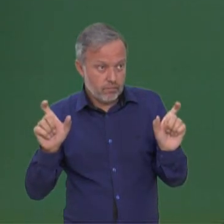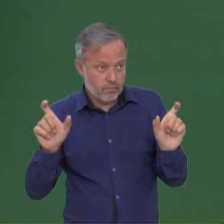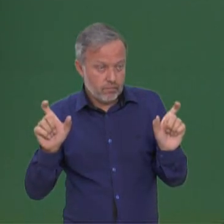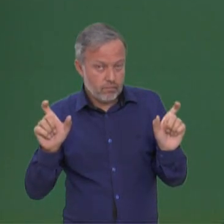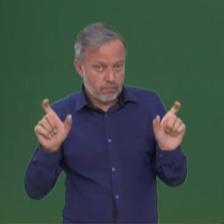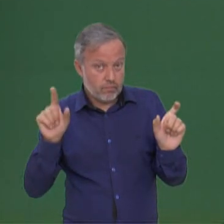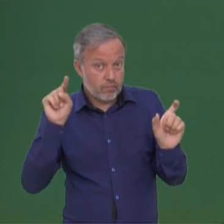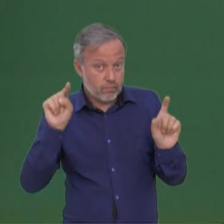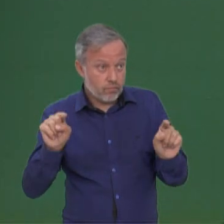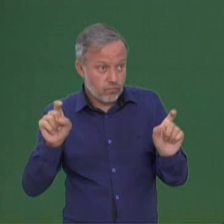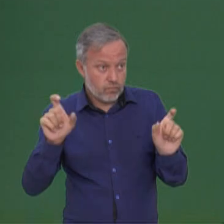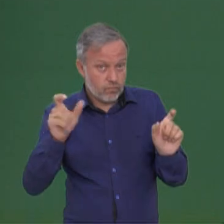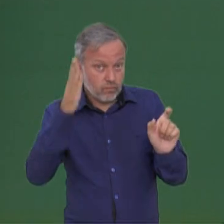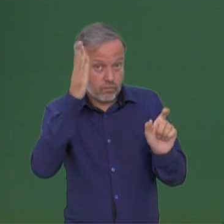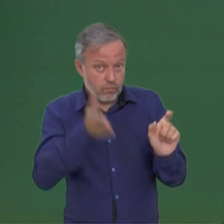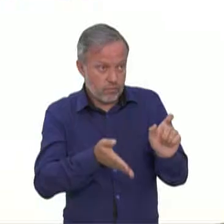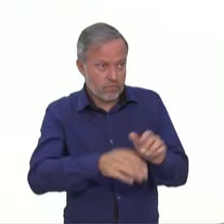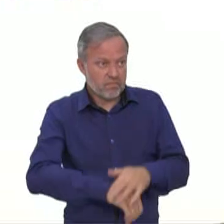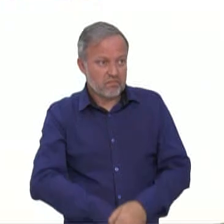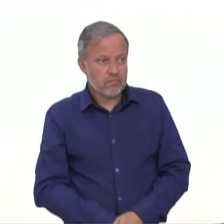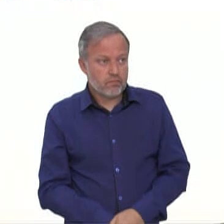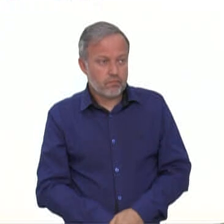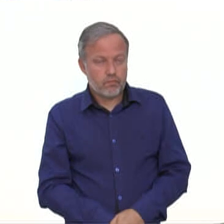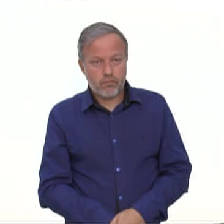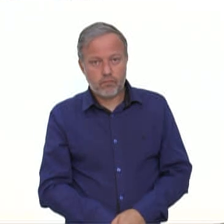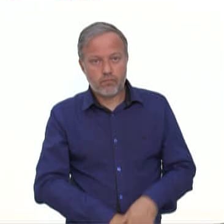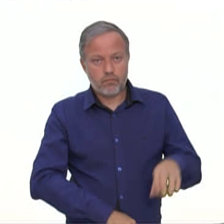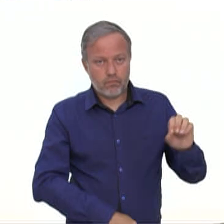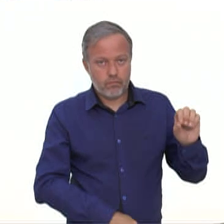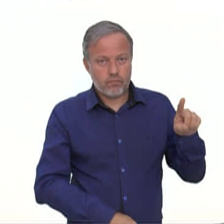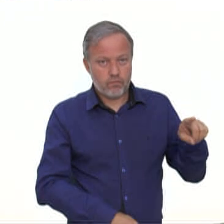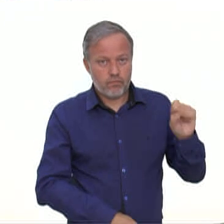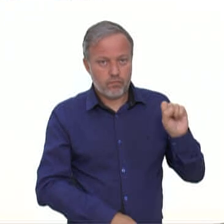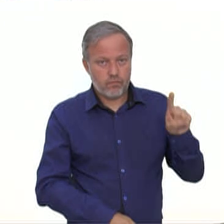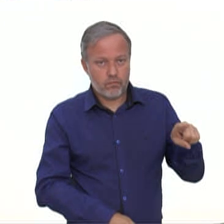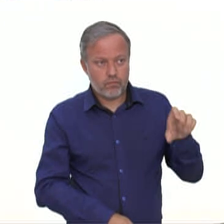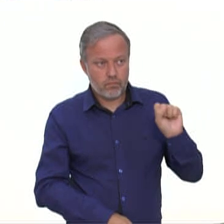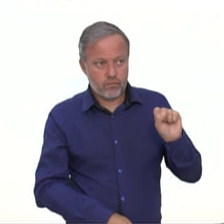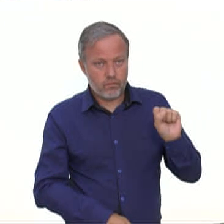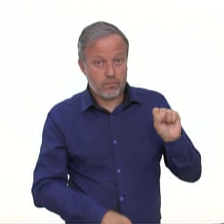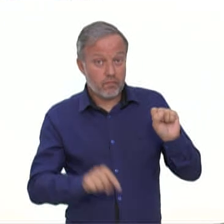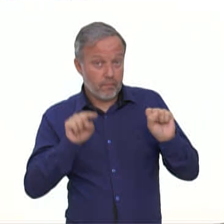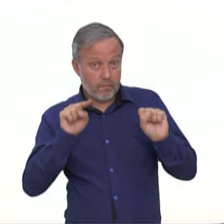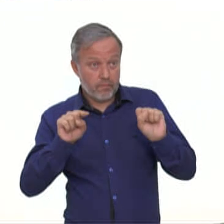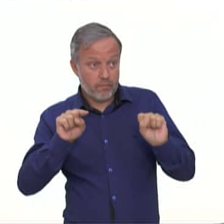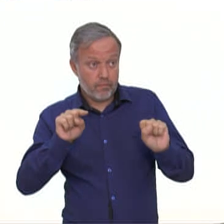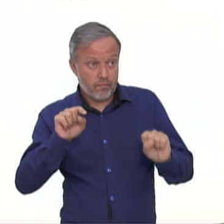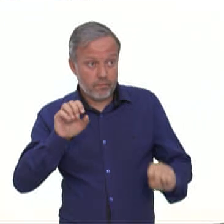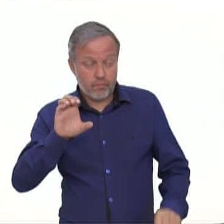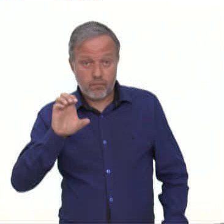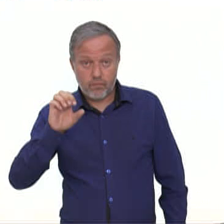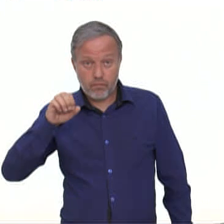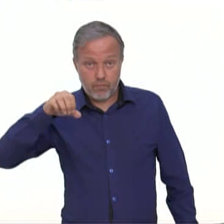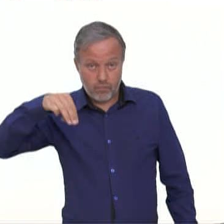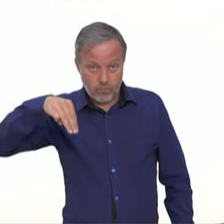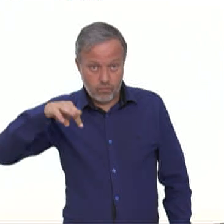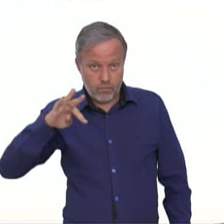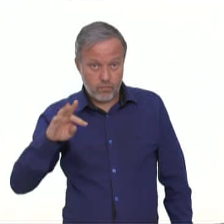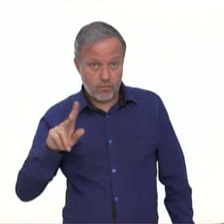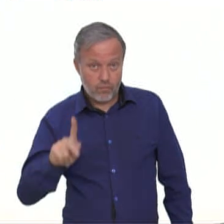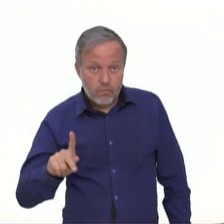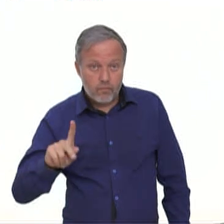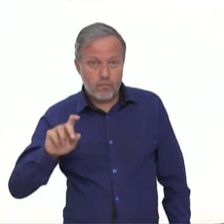onde vocês colocariam a barrinha. A completiva nominal tem preposição, mas